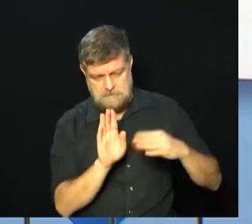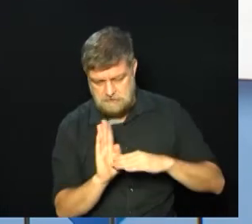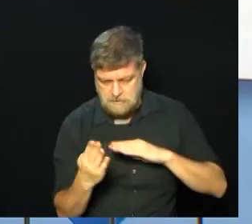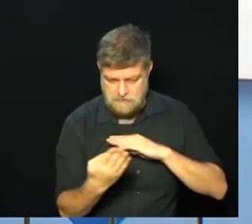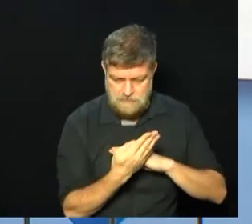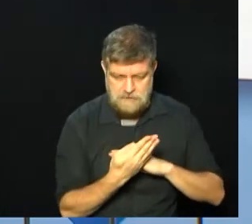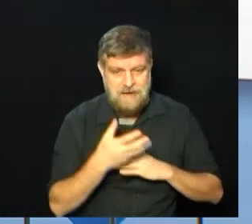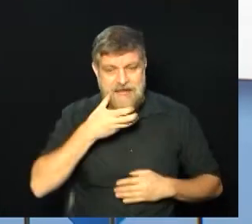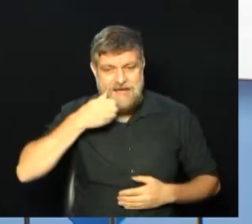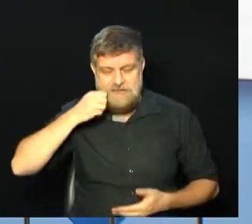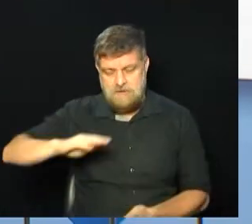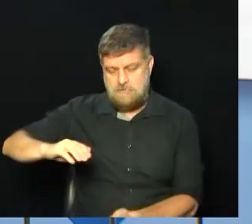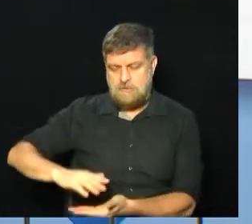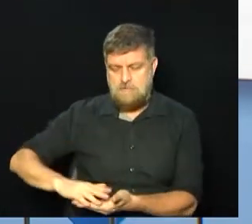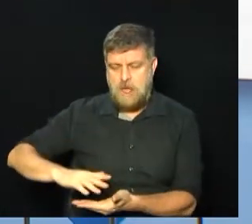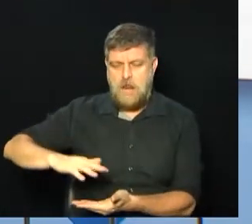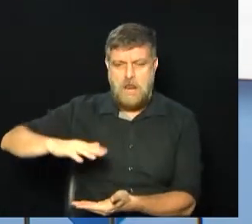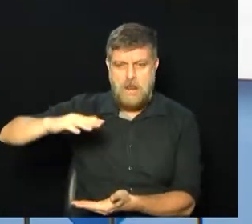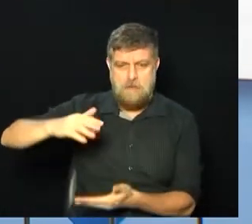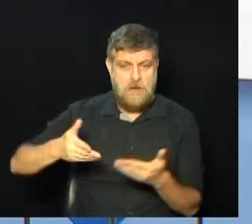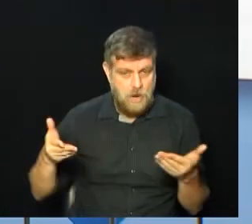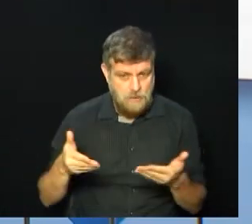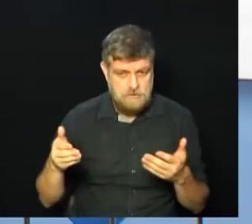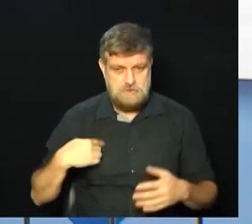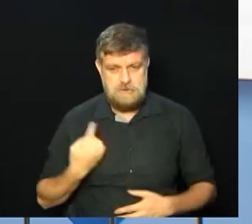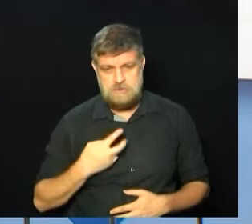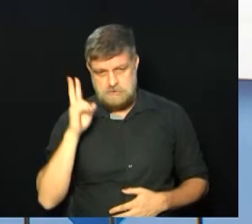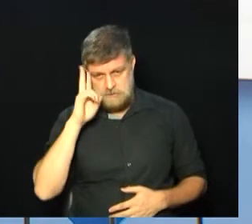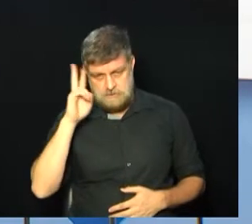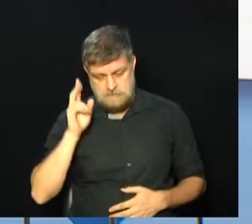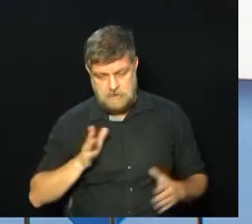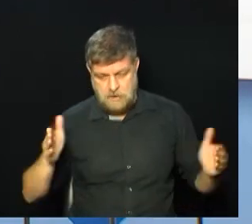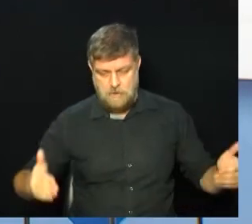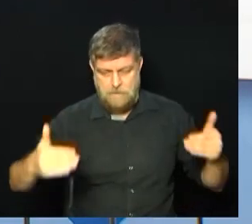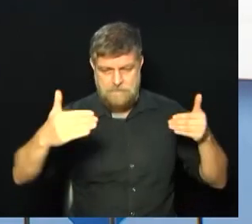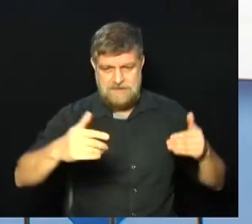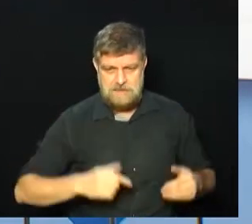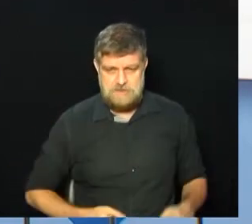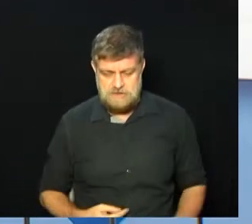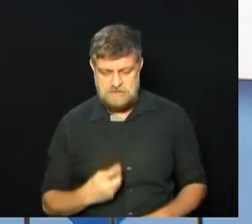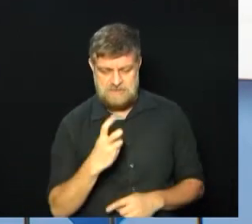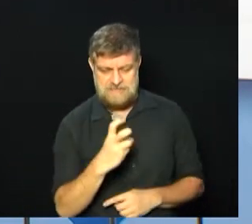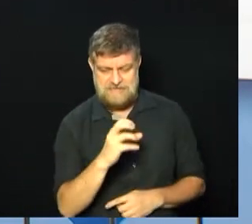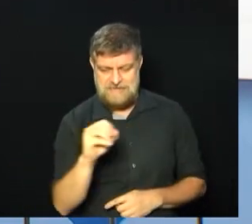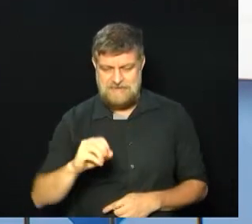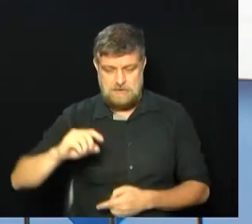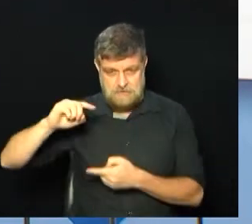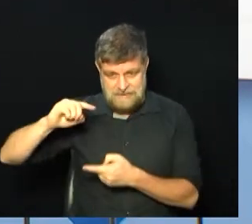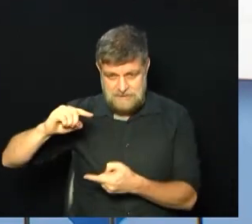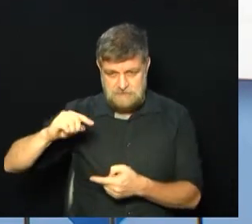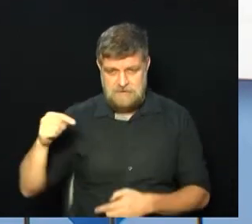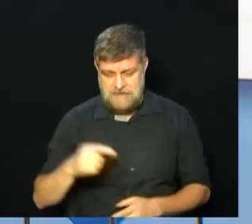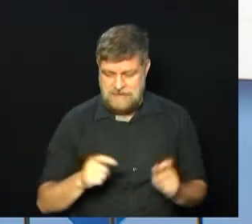faça a reserva de água ainda hoje a gente lembra que uma caixa d'água de até 500 litros